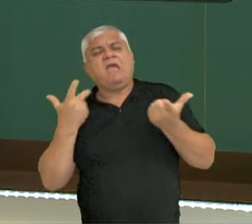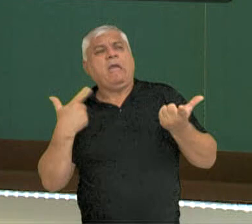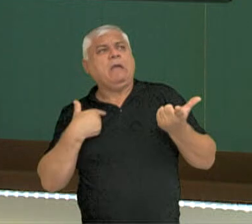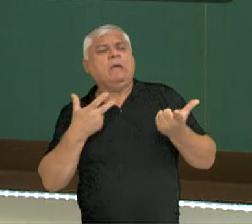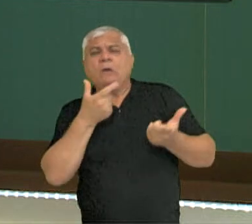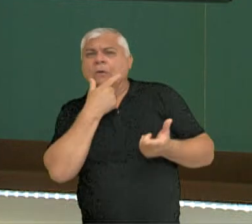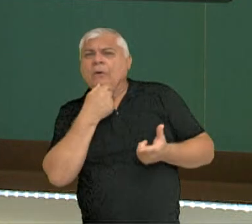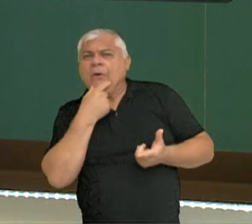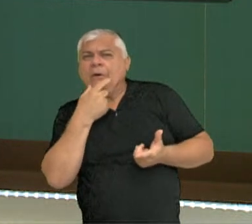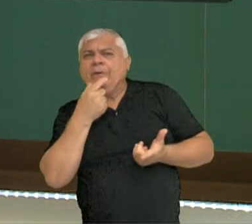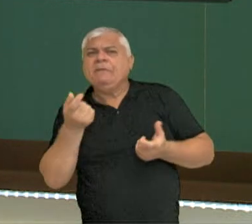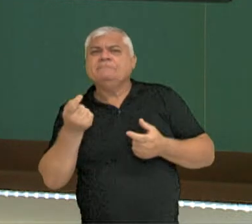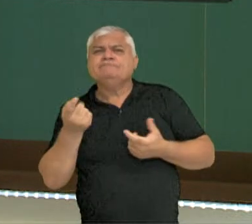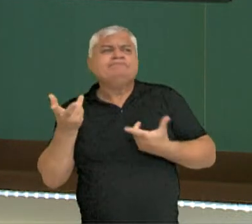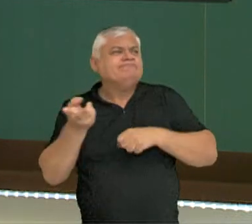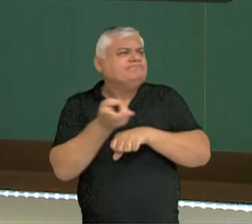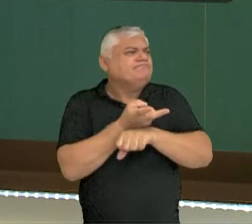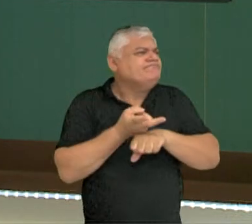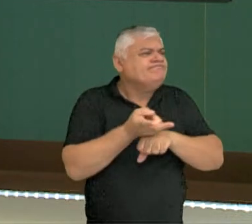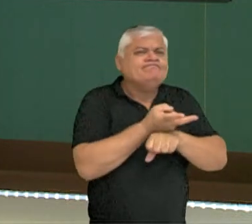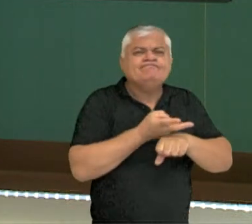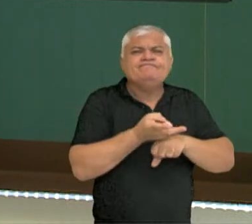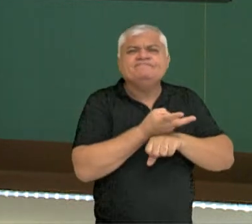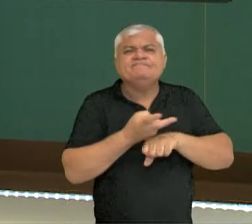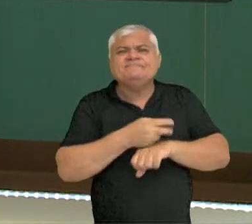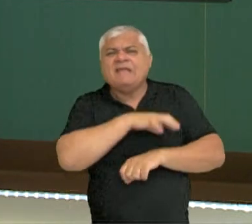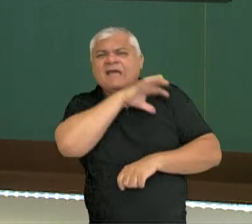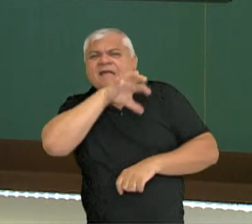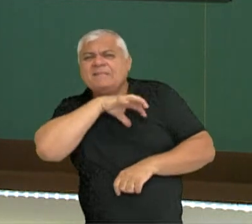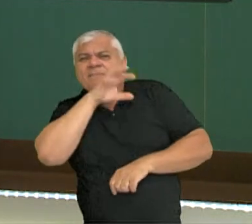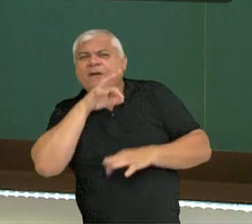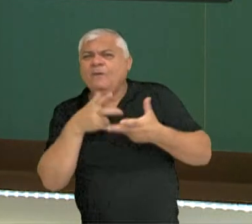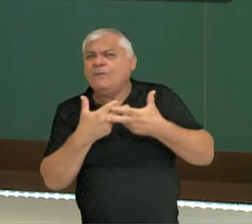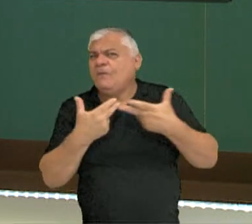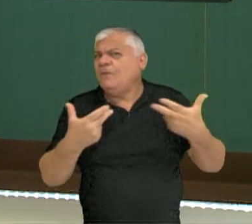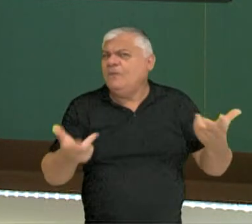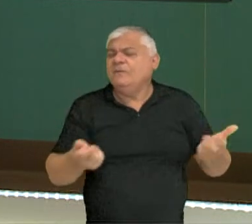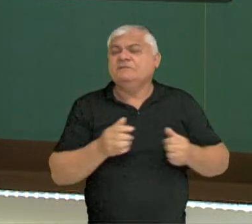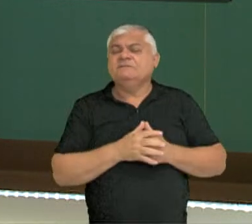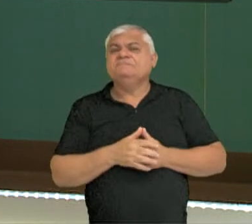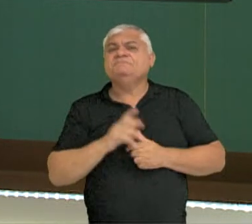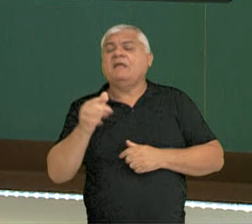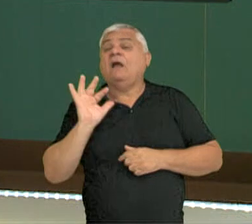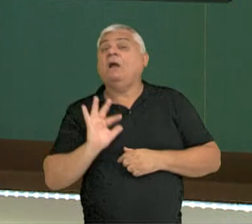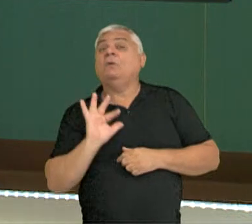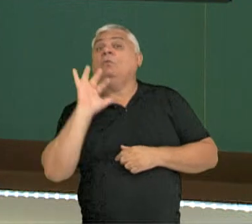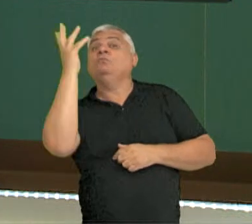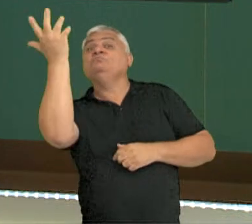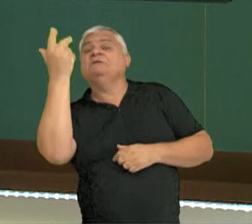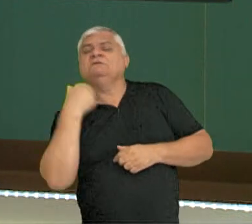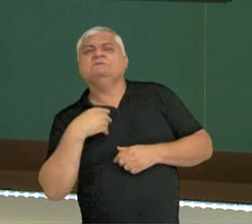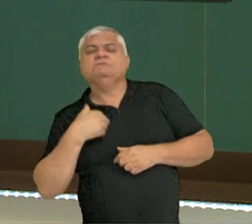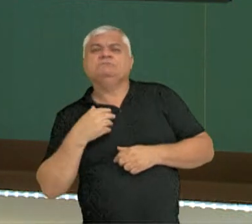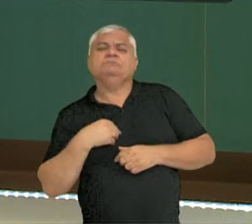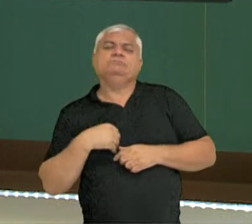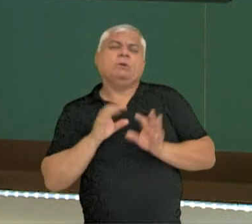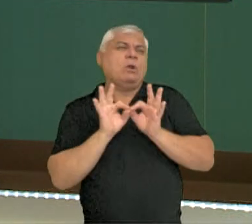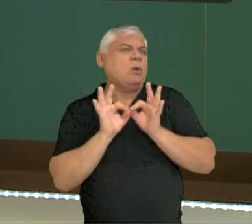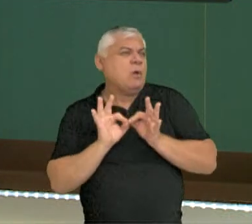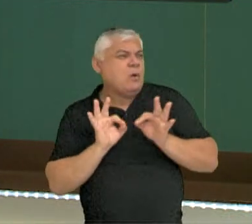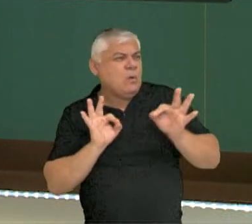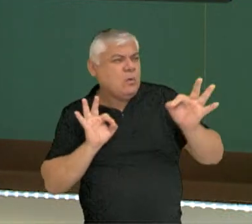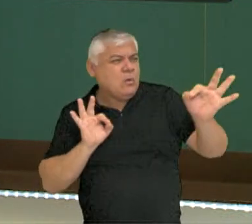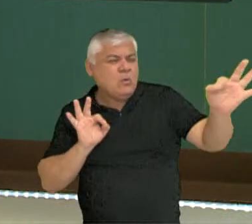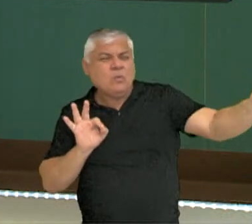né, enfim, quando eles precisam sair para caçar, se acontece uma situação que precisam passar fora de uma região